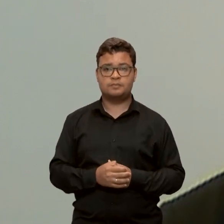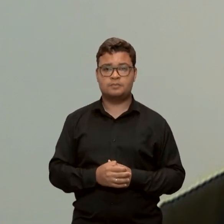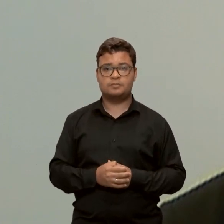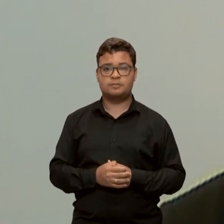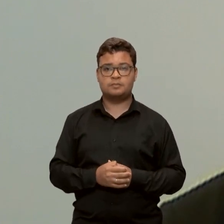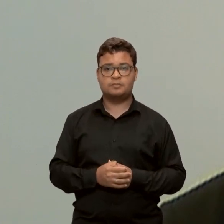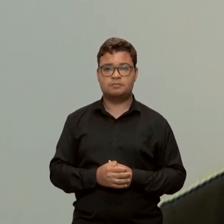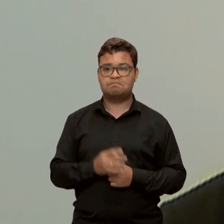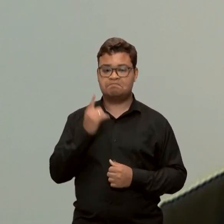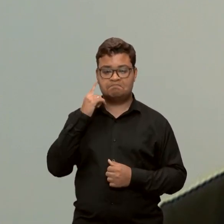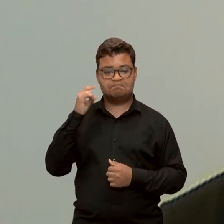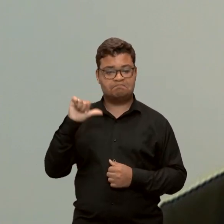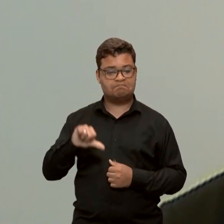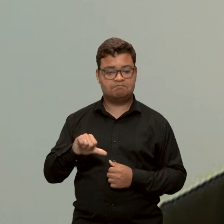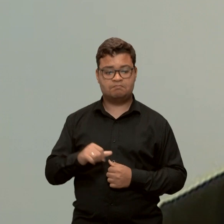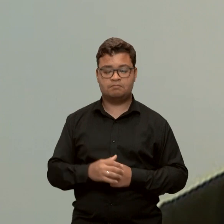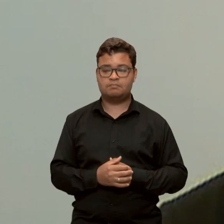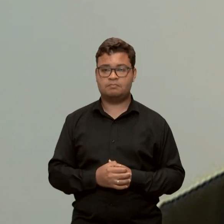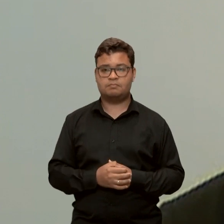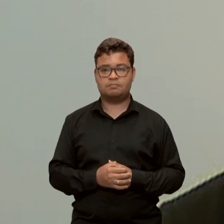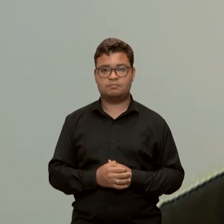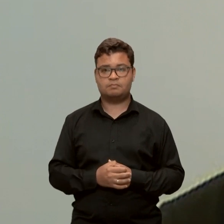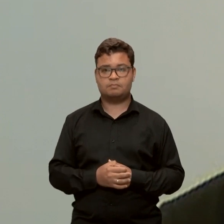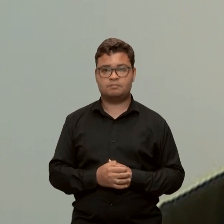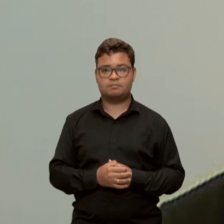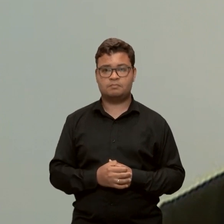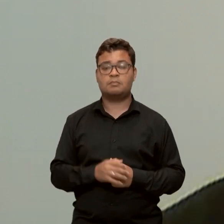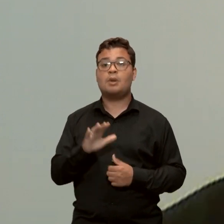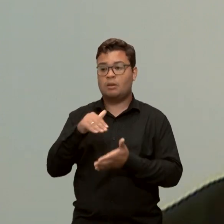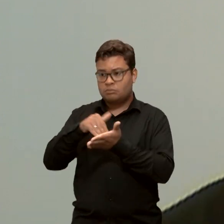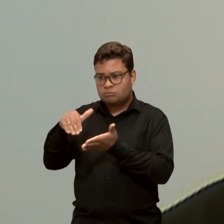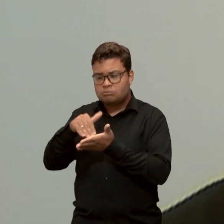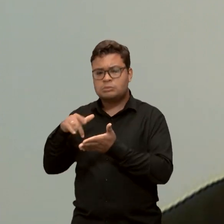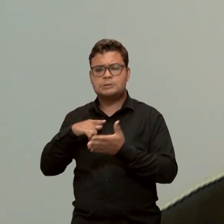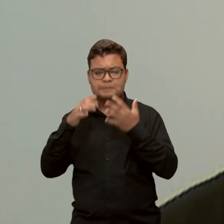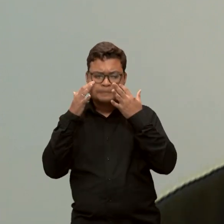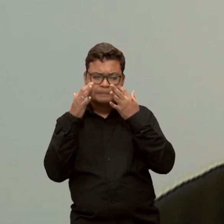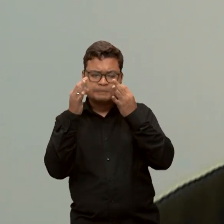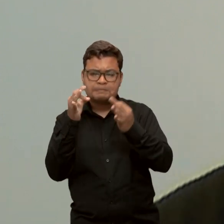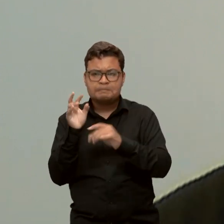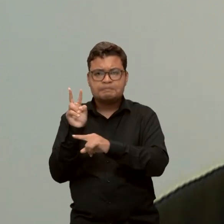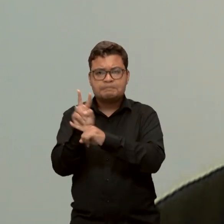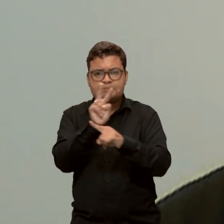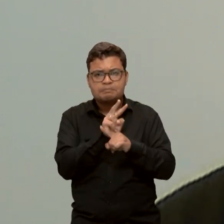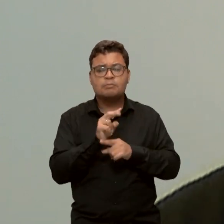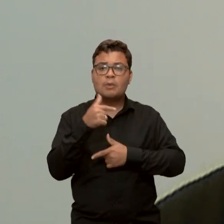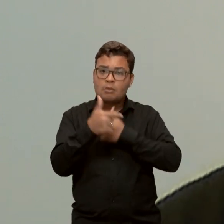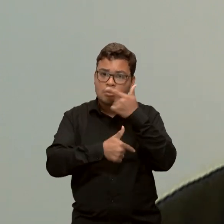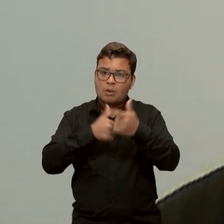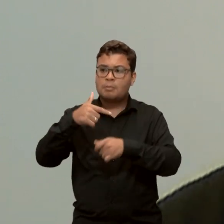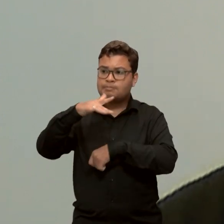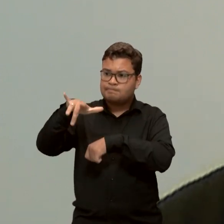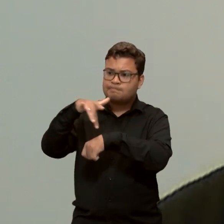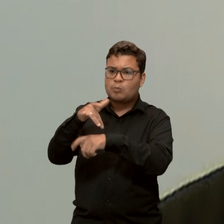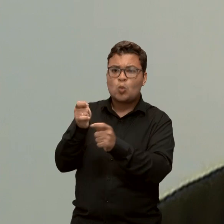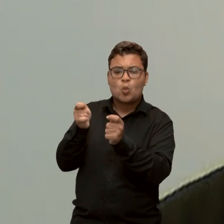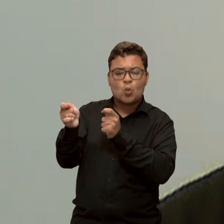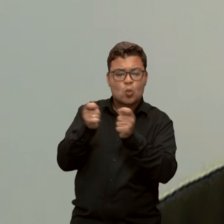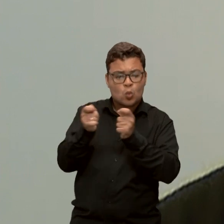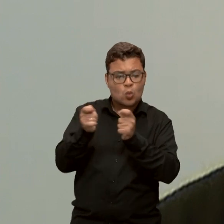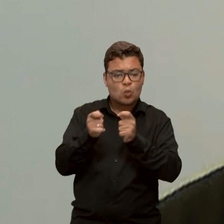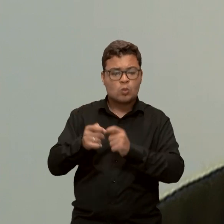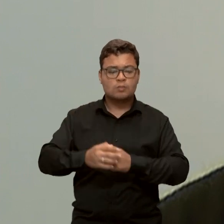43 casos de óbito. Isso realmente é preocupante, é um número alto, né? Mas a